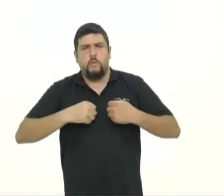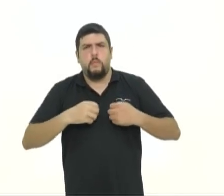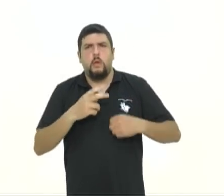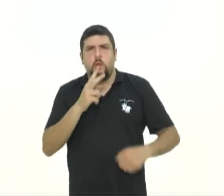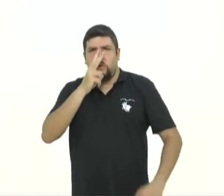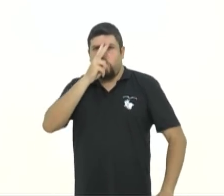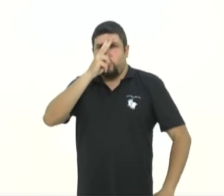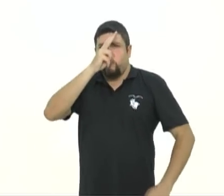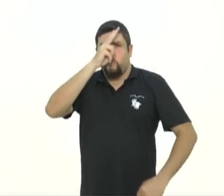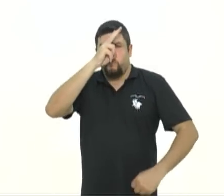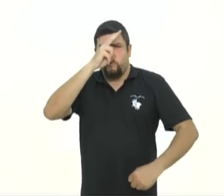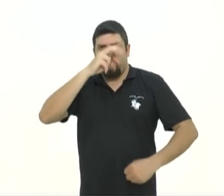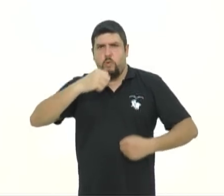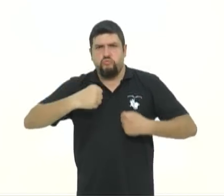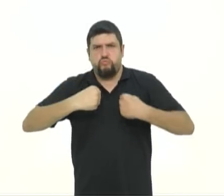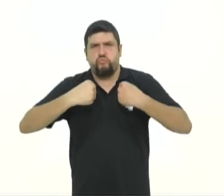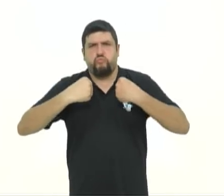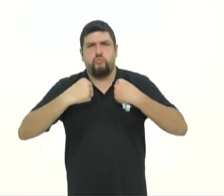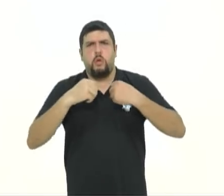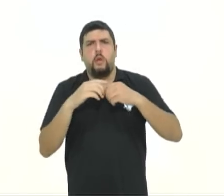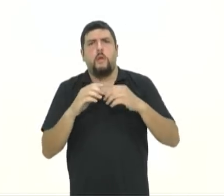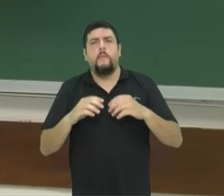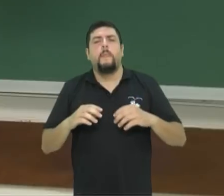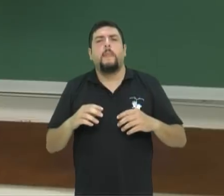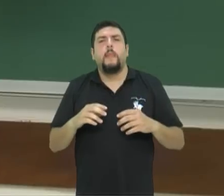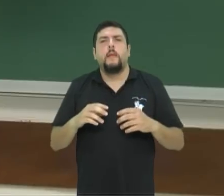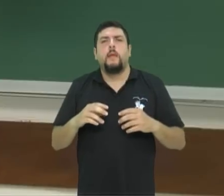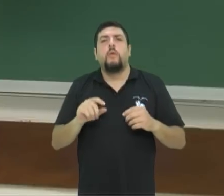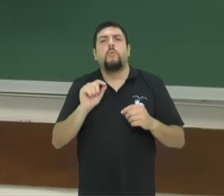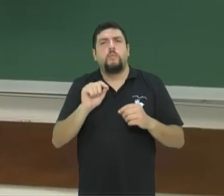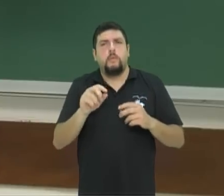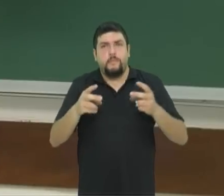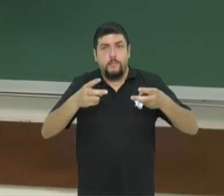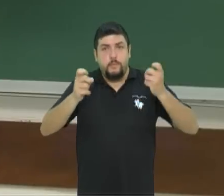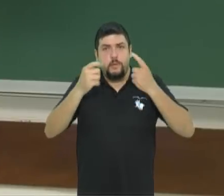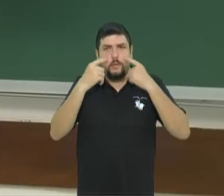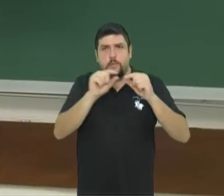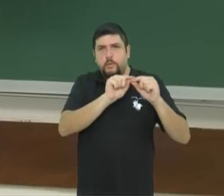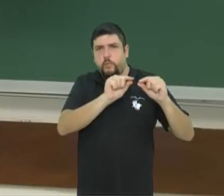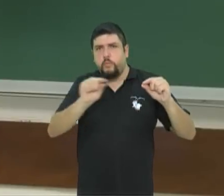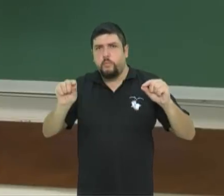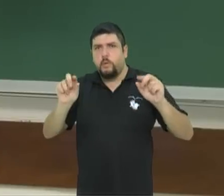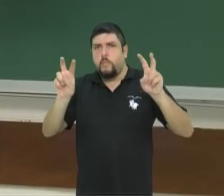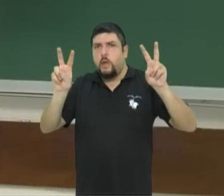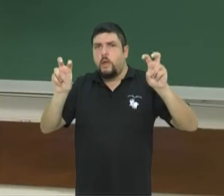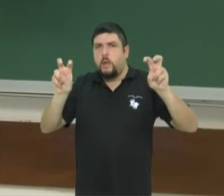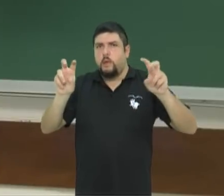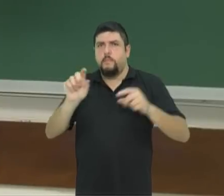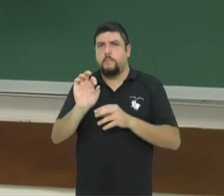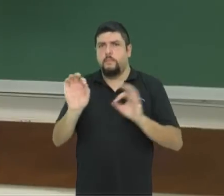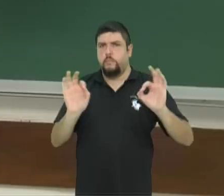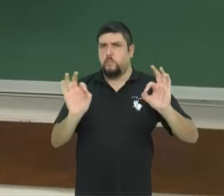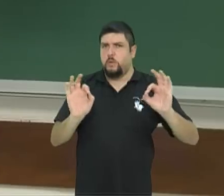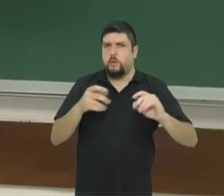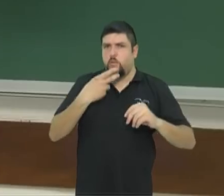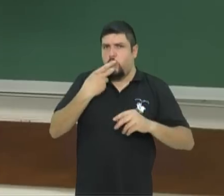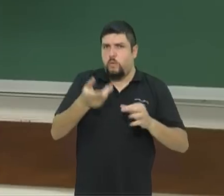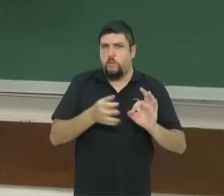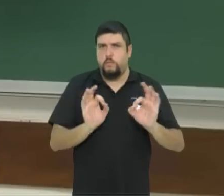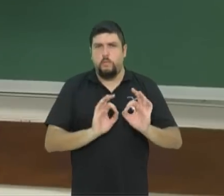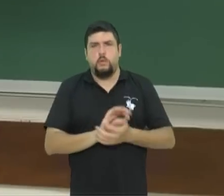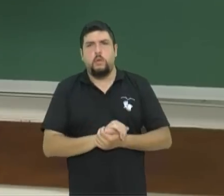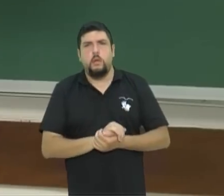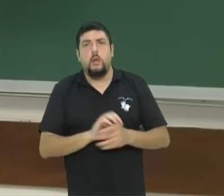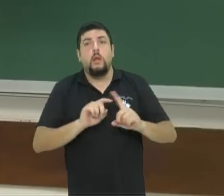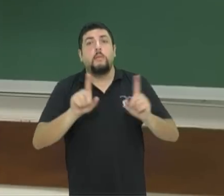primeiro momento, não foi mencionado ali as aspas. Né? Mas no segundo momento foi colocado as aspas para se referir,